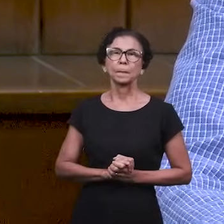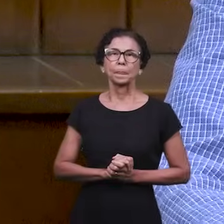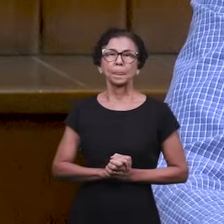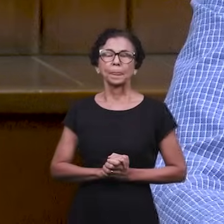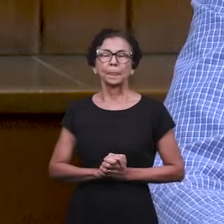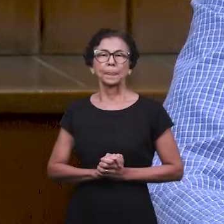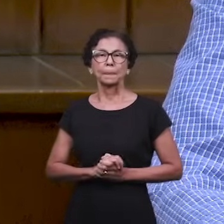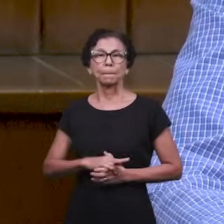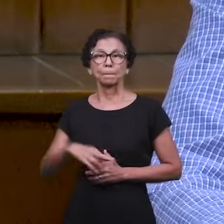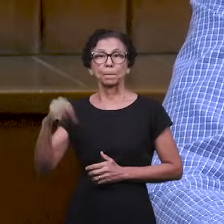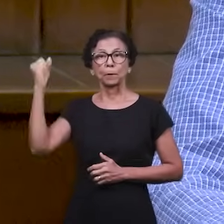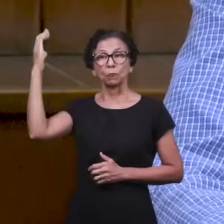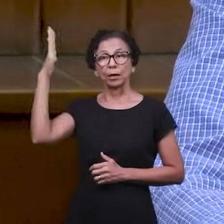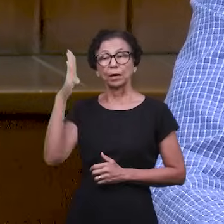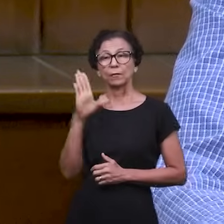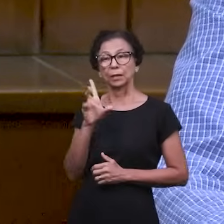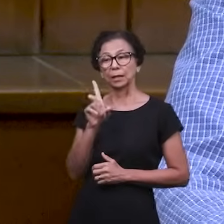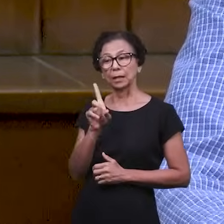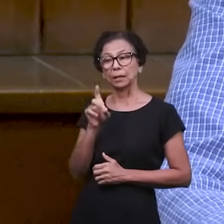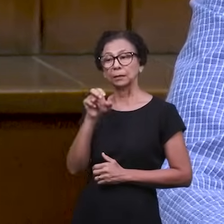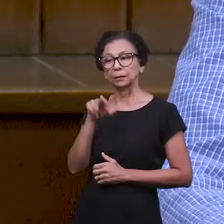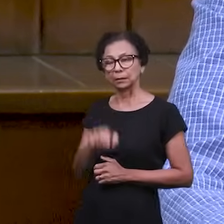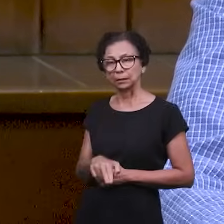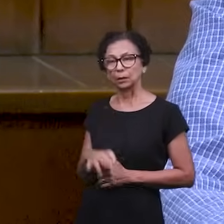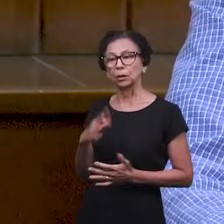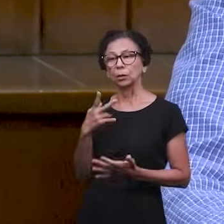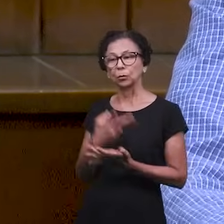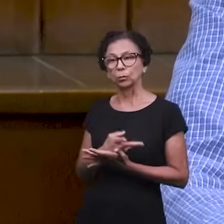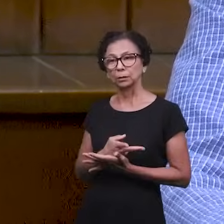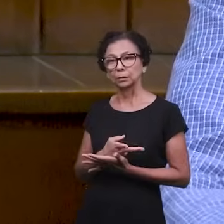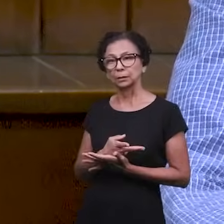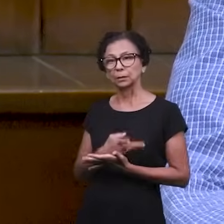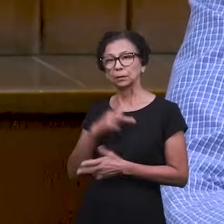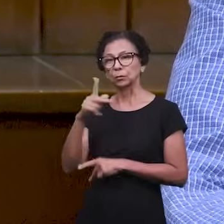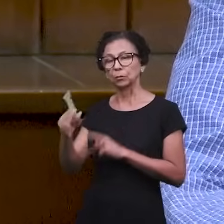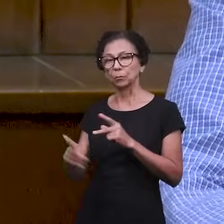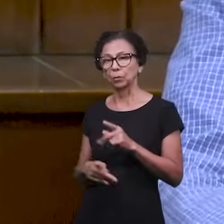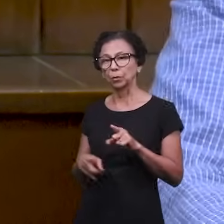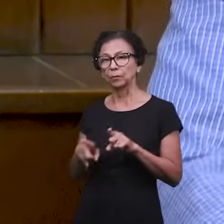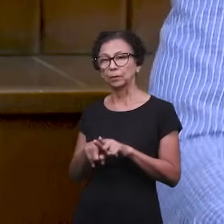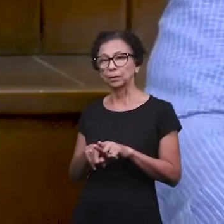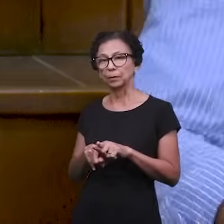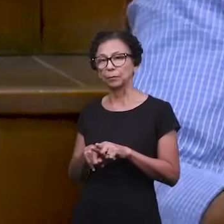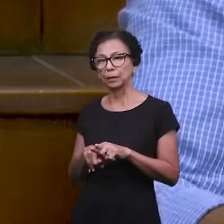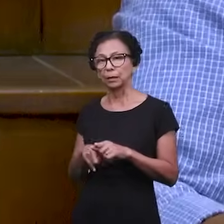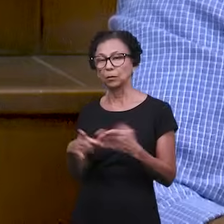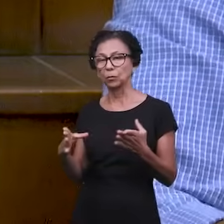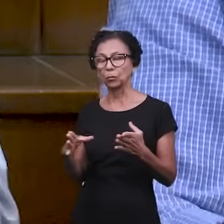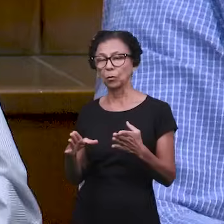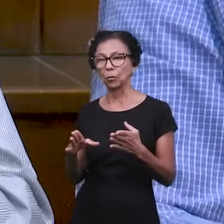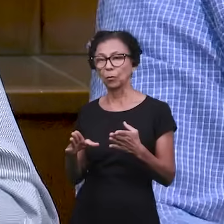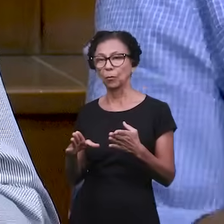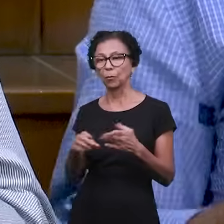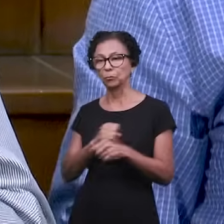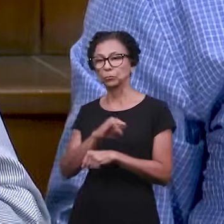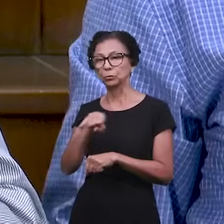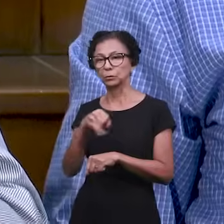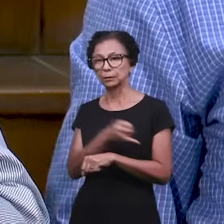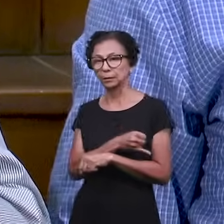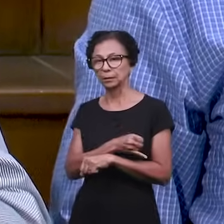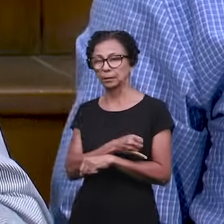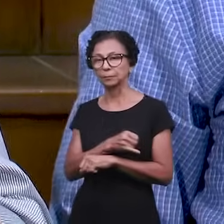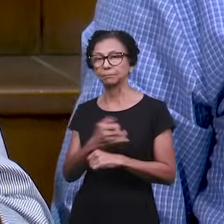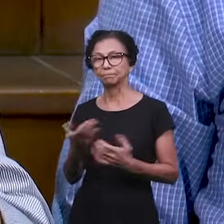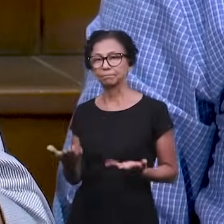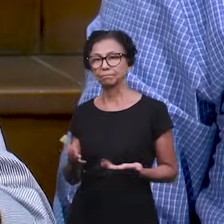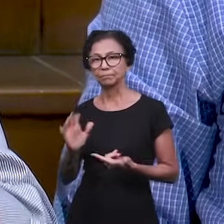vai acontecer ao seu povo e sua santa cidade. Ele está se referindo a Israel e a Jerusalém. Então a palavra